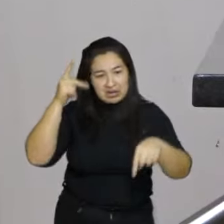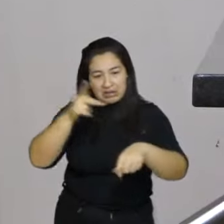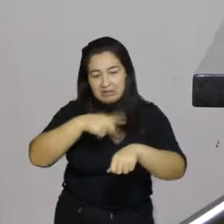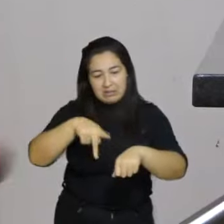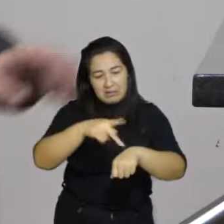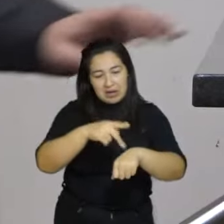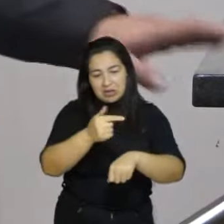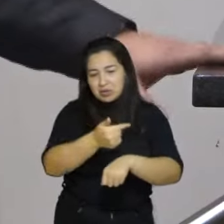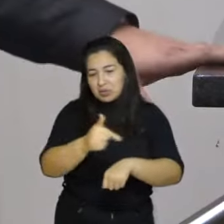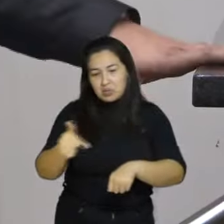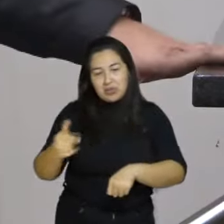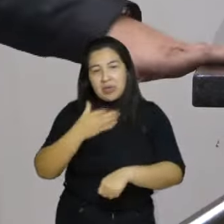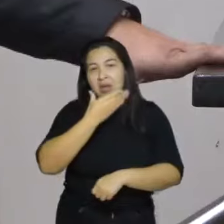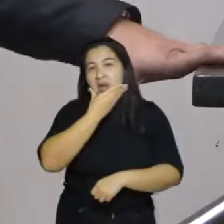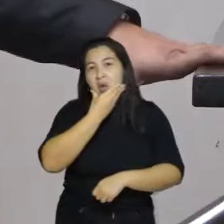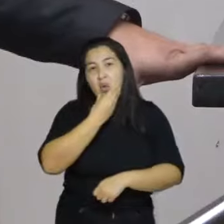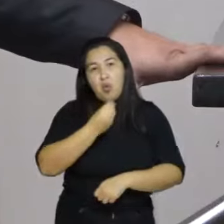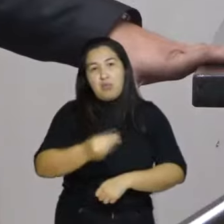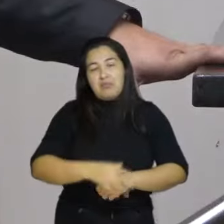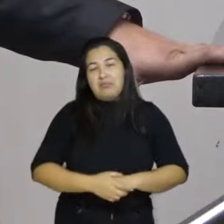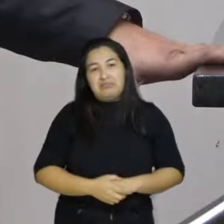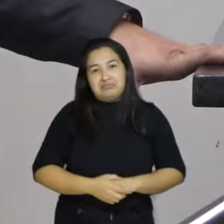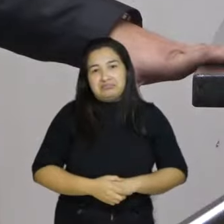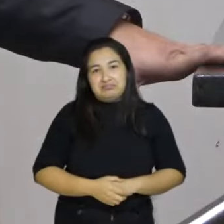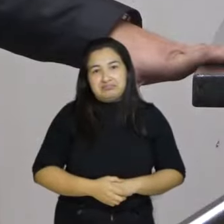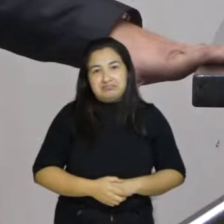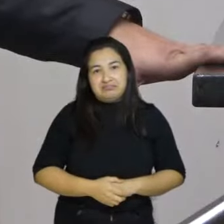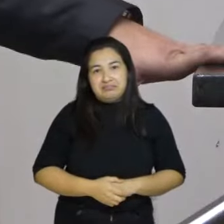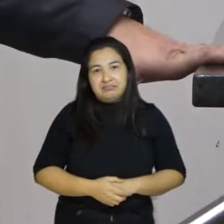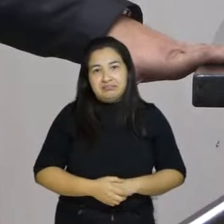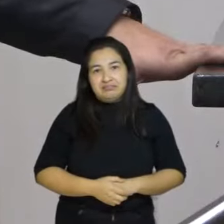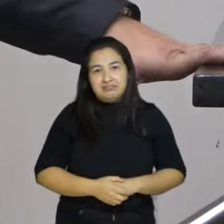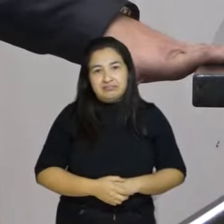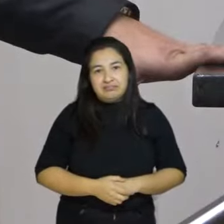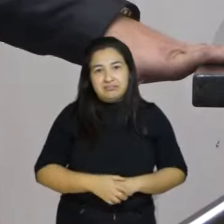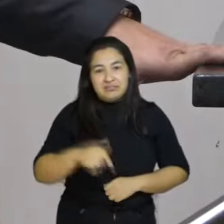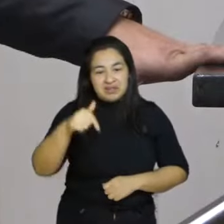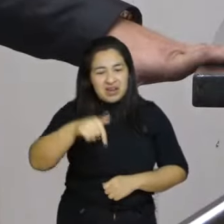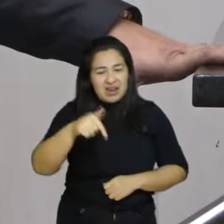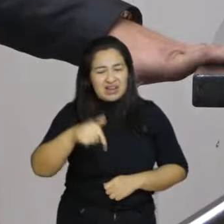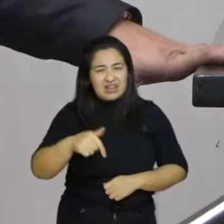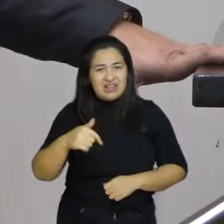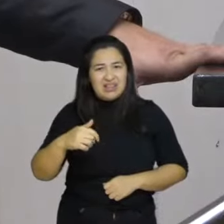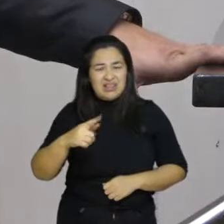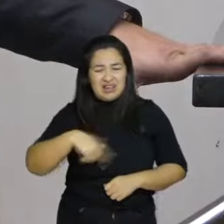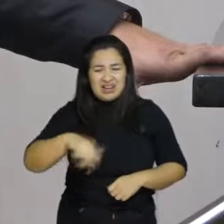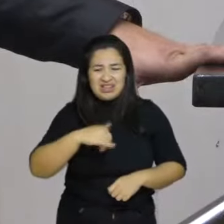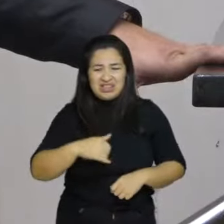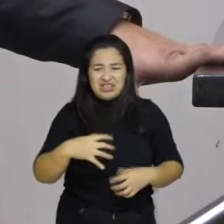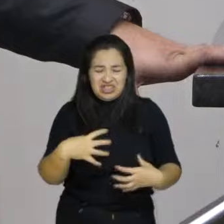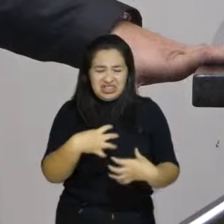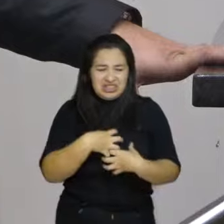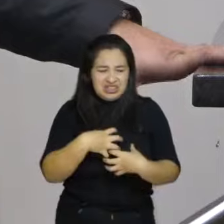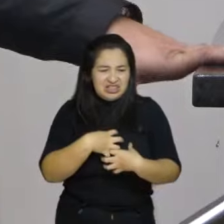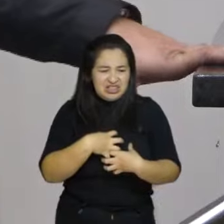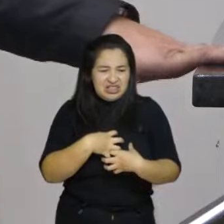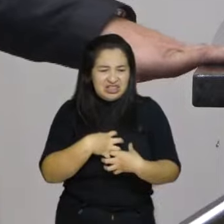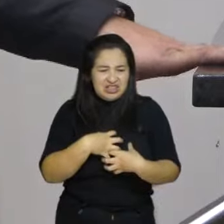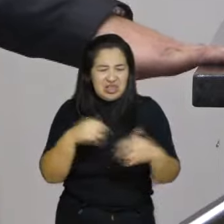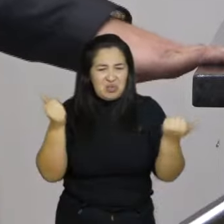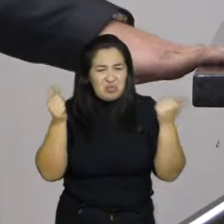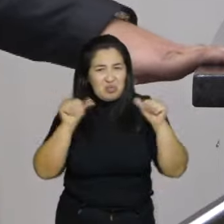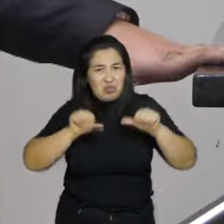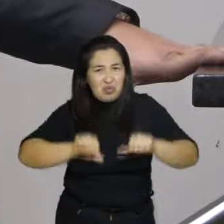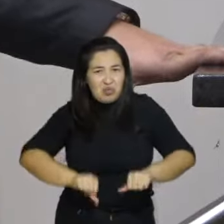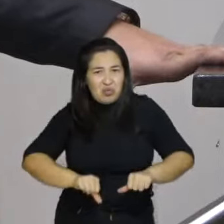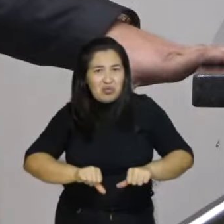homem isso nos ofende isso ofende a nossa honra se fosse com